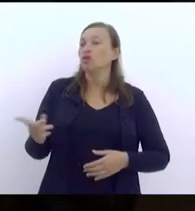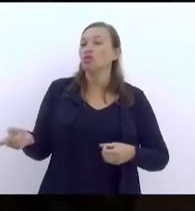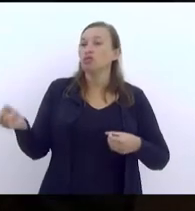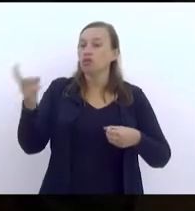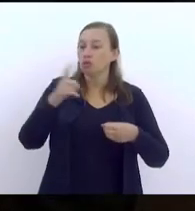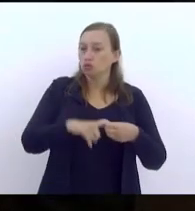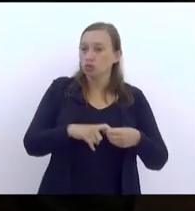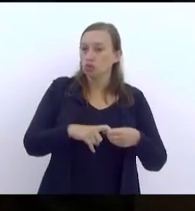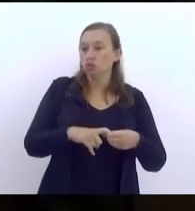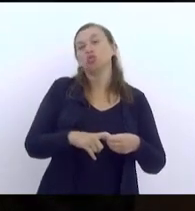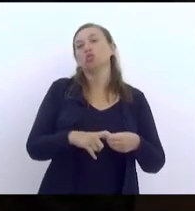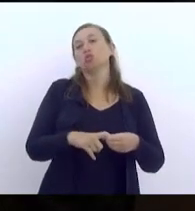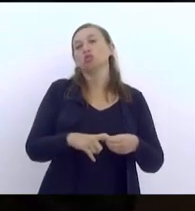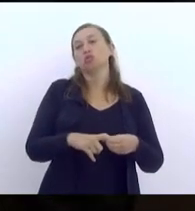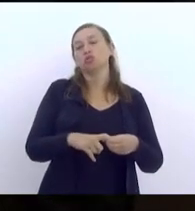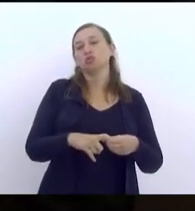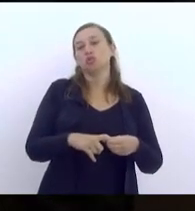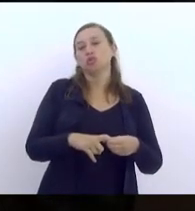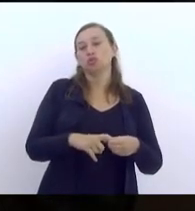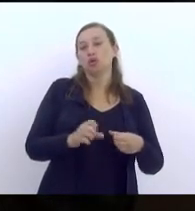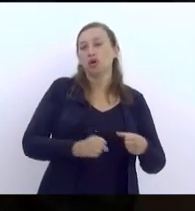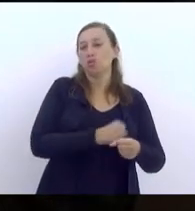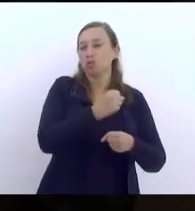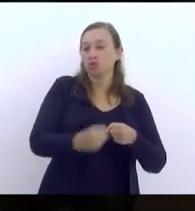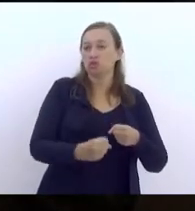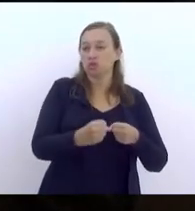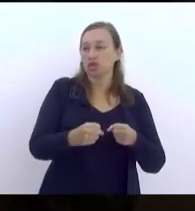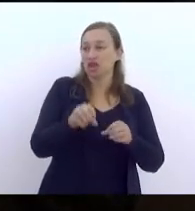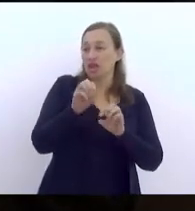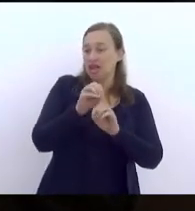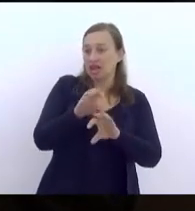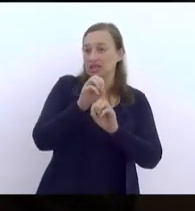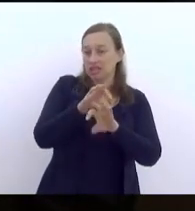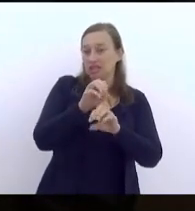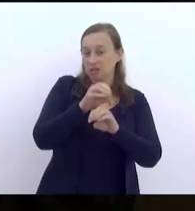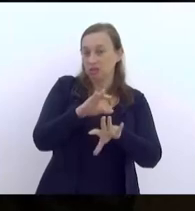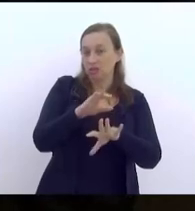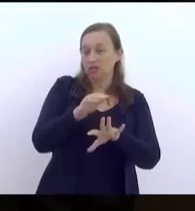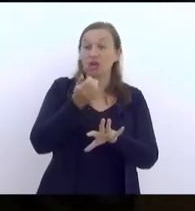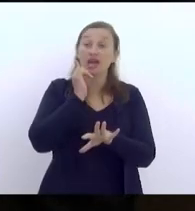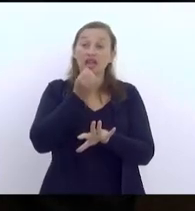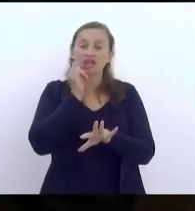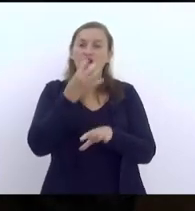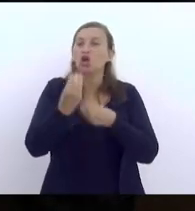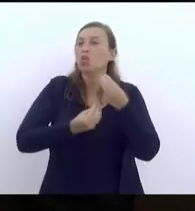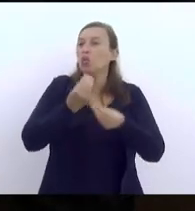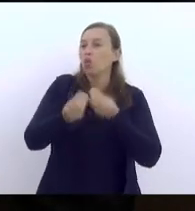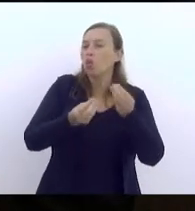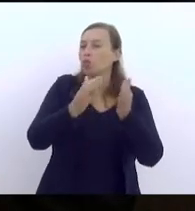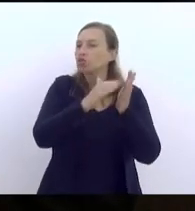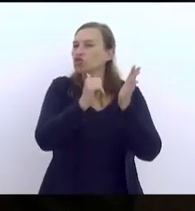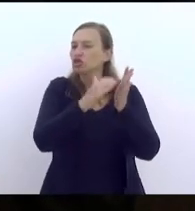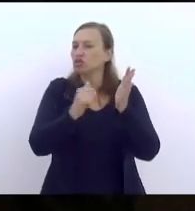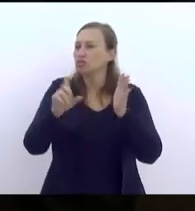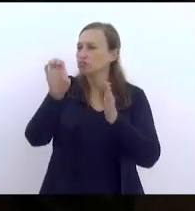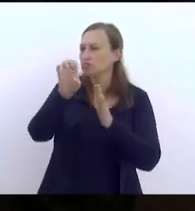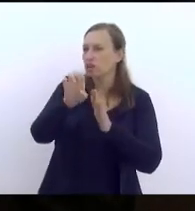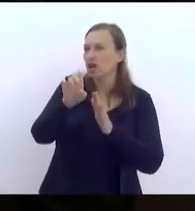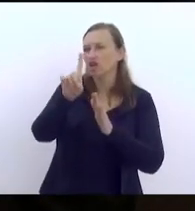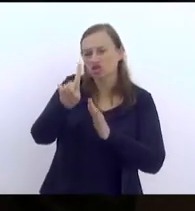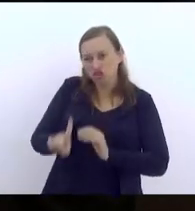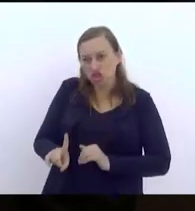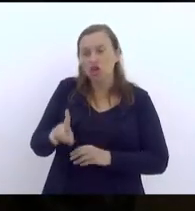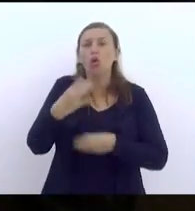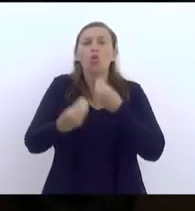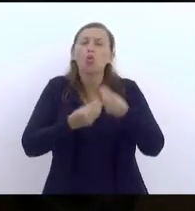num vídeo, falando a respeito do que é a narrativa, de como desconstruir a direita, de como